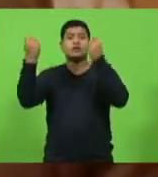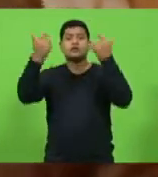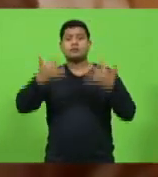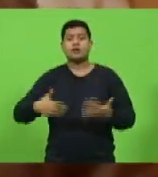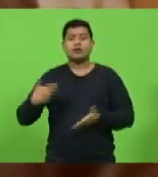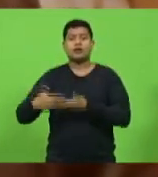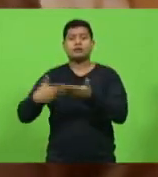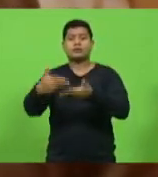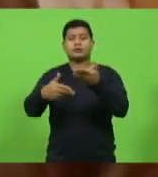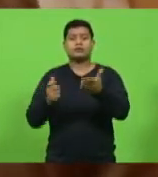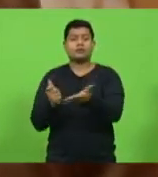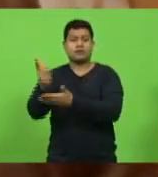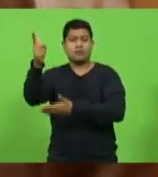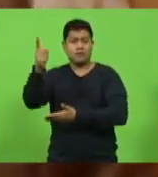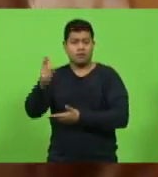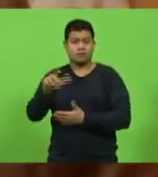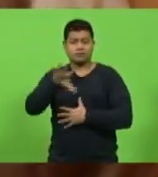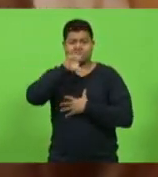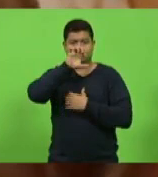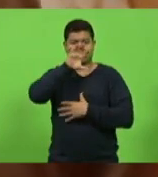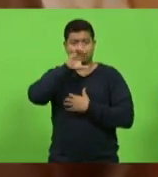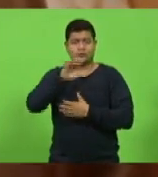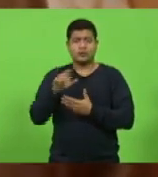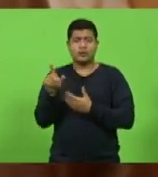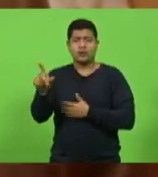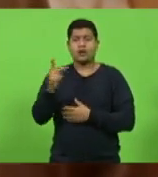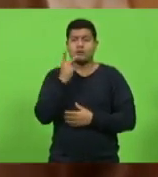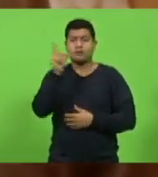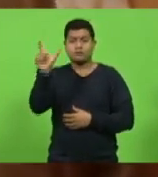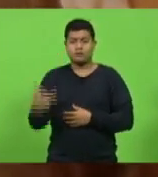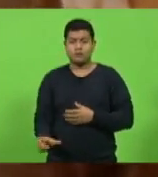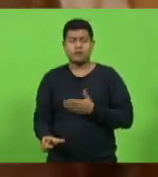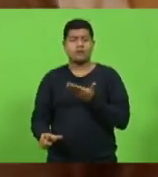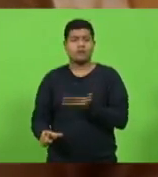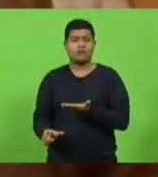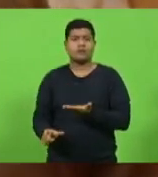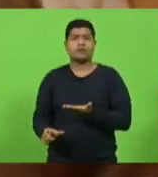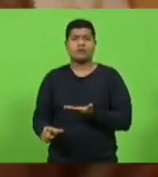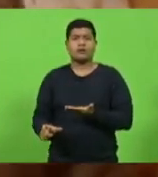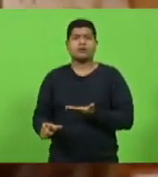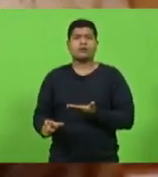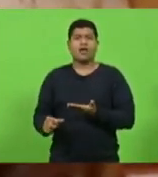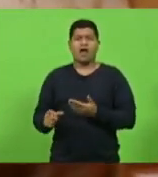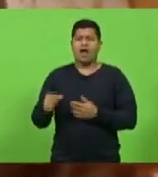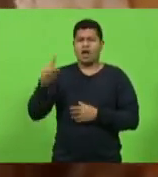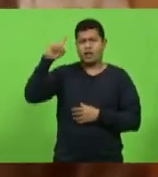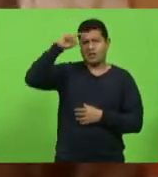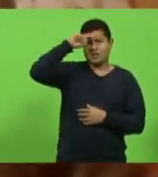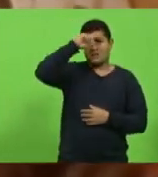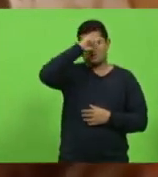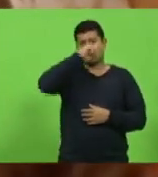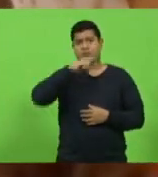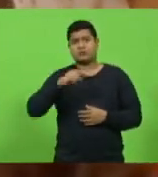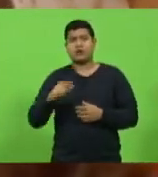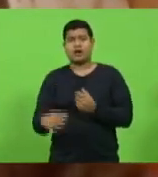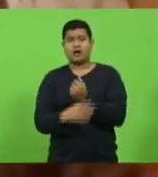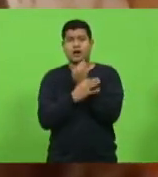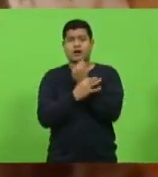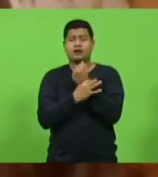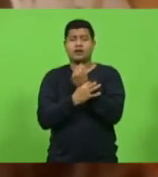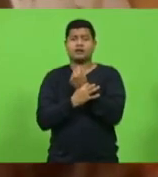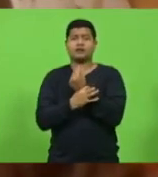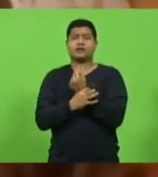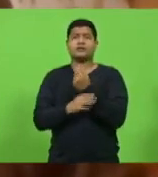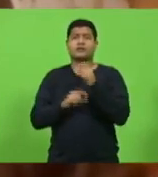dos respiradores. E este aduz que estão encontrando dificuldades para garantir a entrega